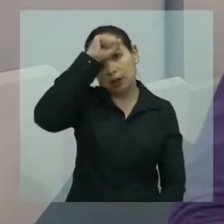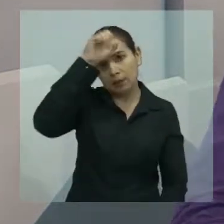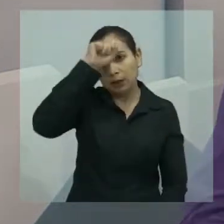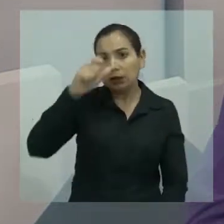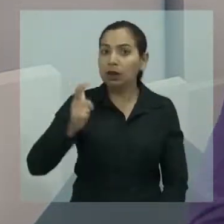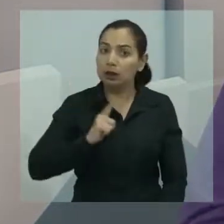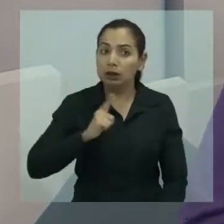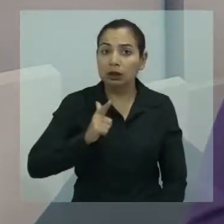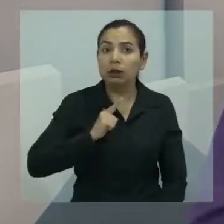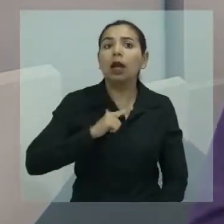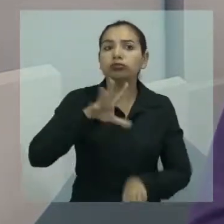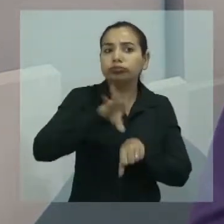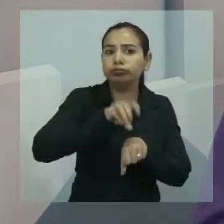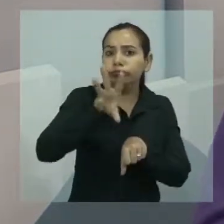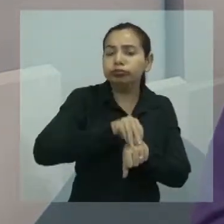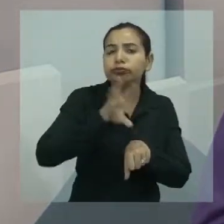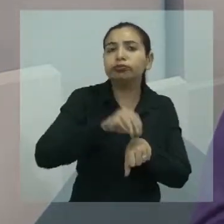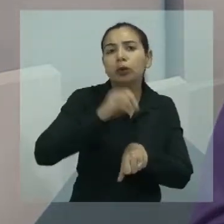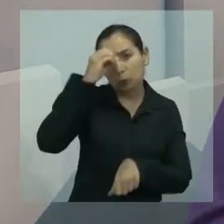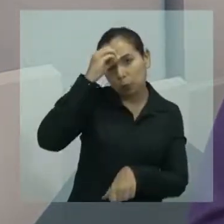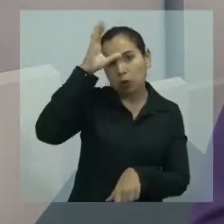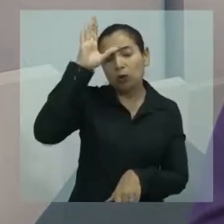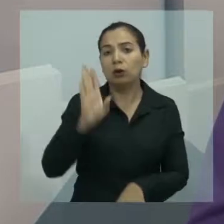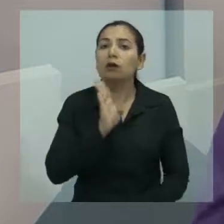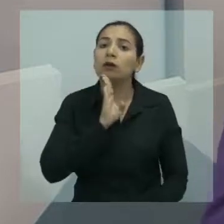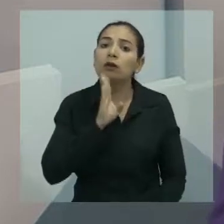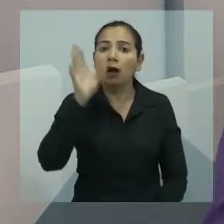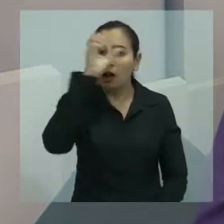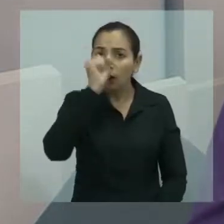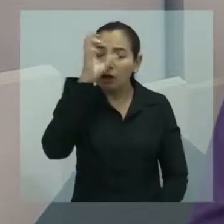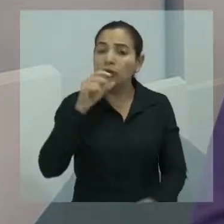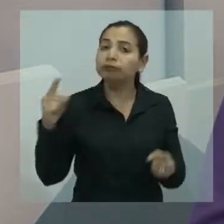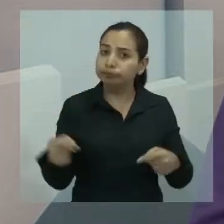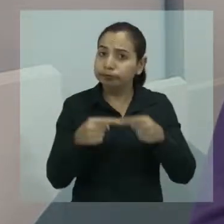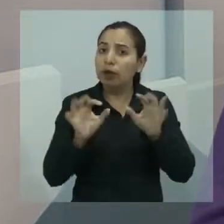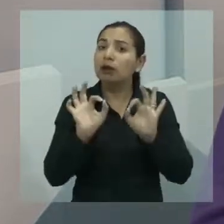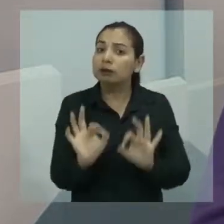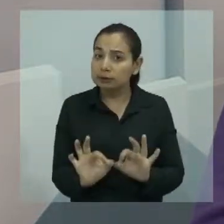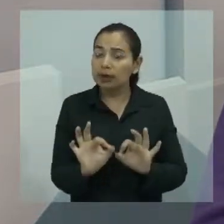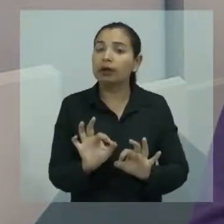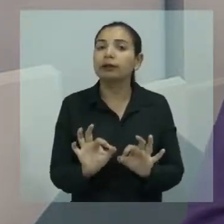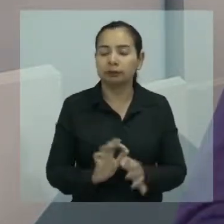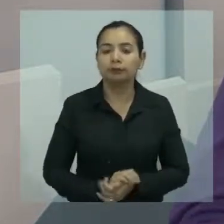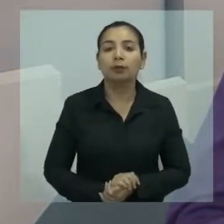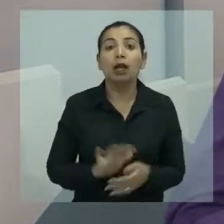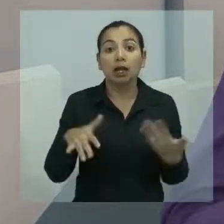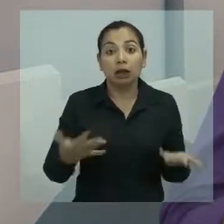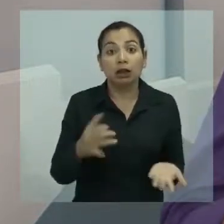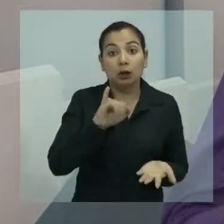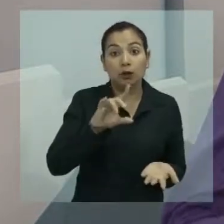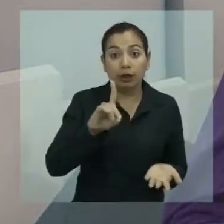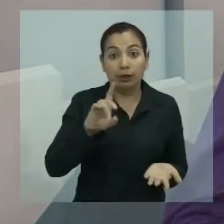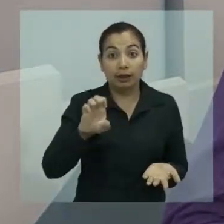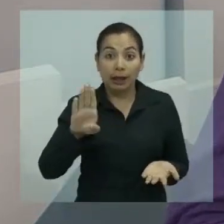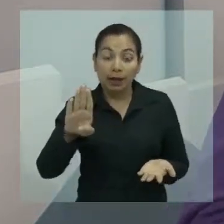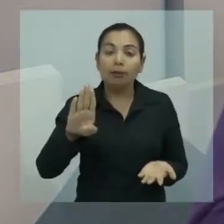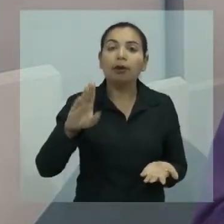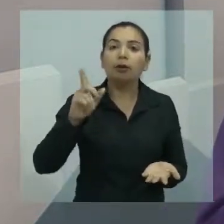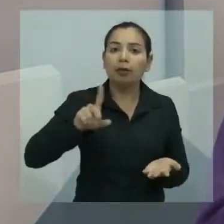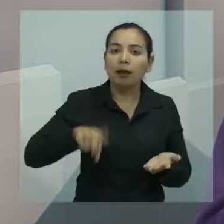tanto precisa com que o estudante permaneça na escola, mas que aprenda, que passe de ano, mas passe demonstrando o aprendizado na